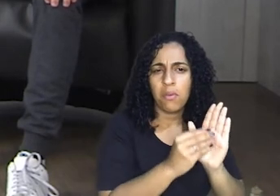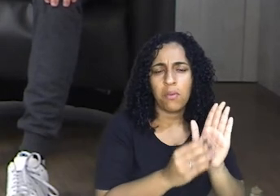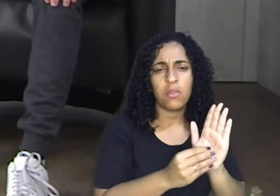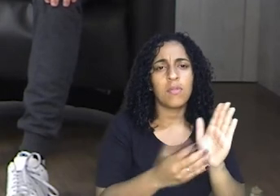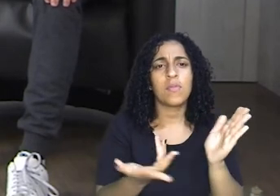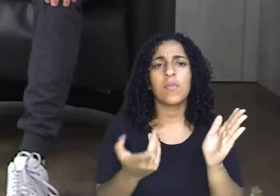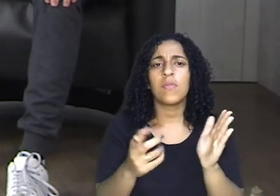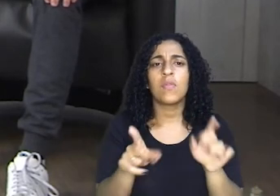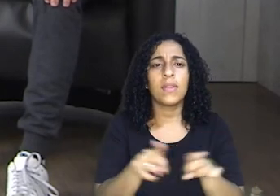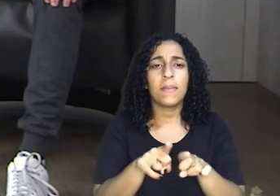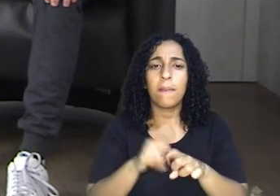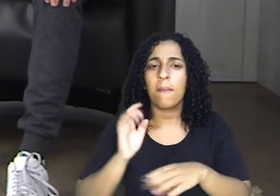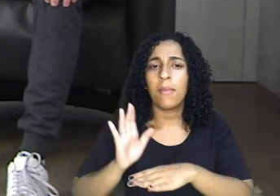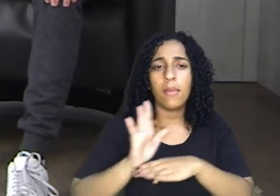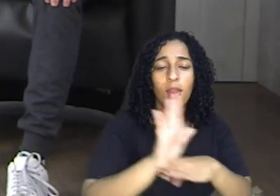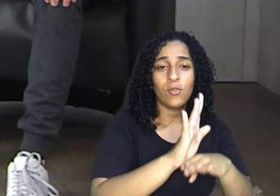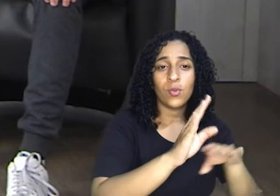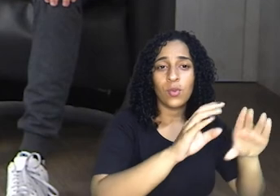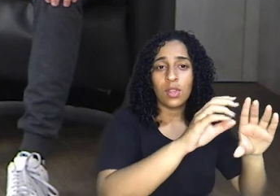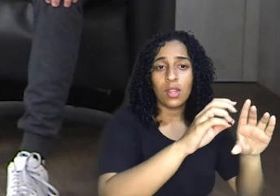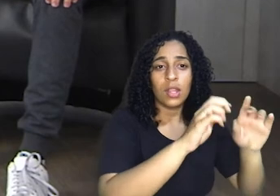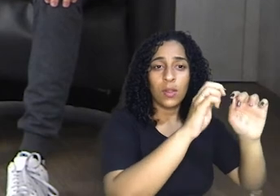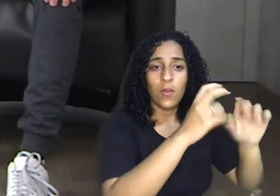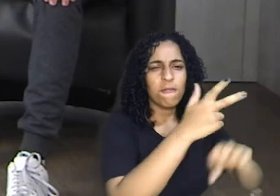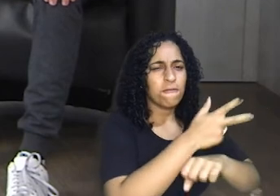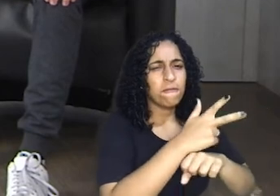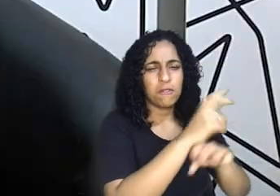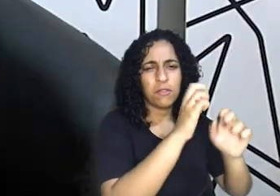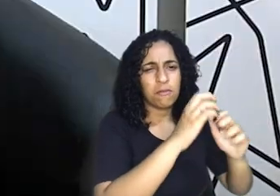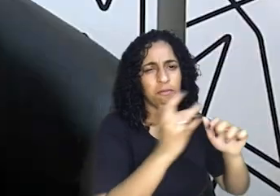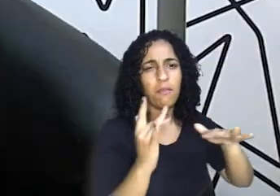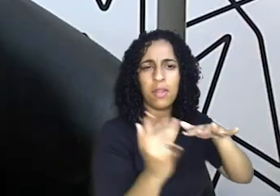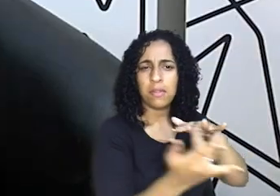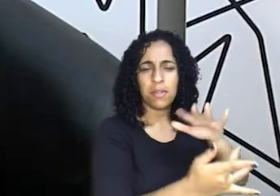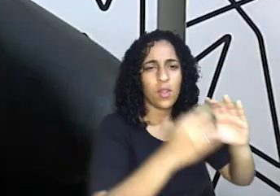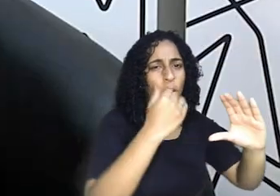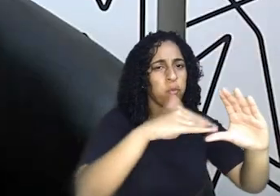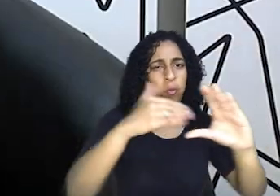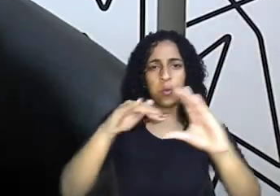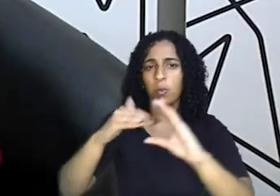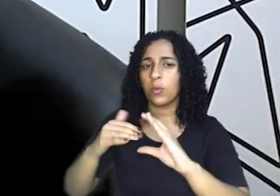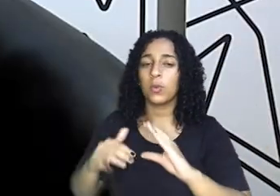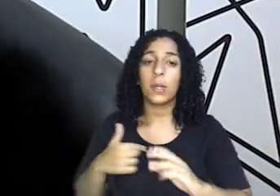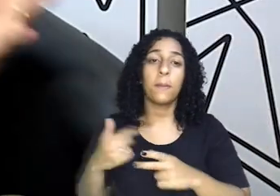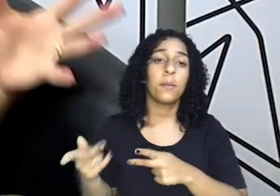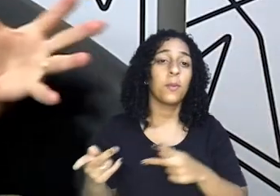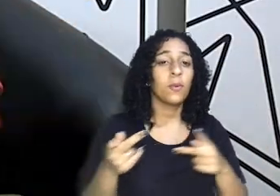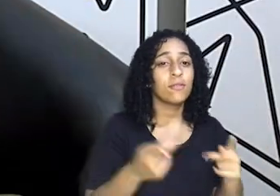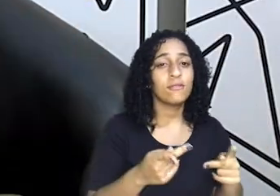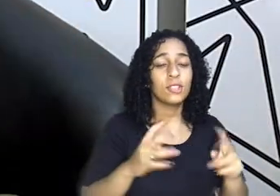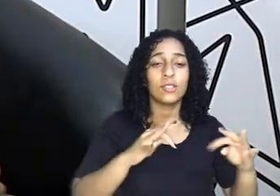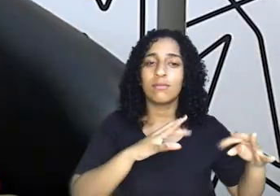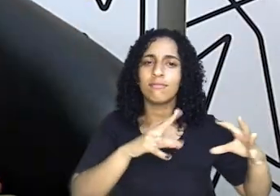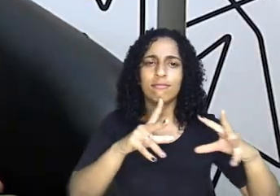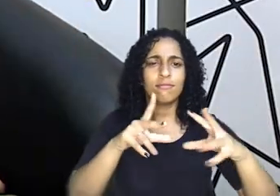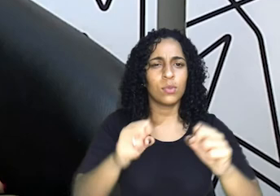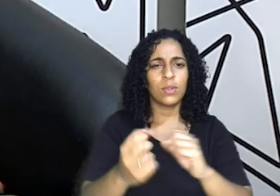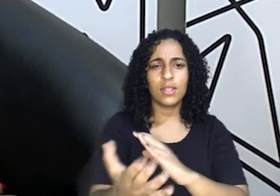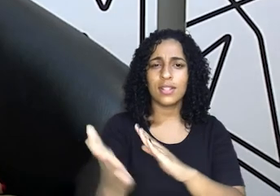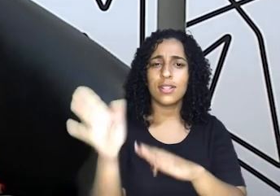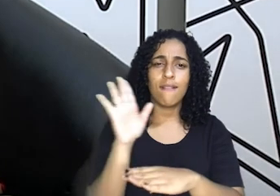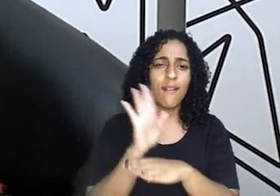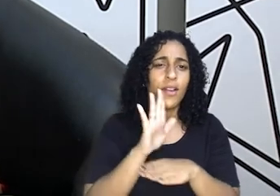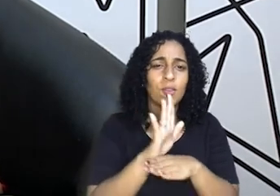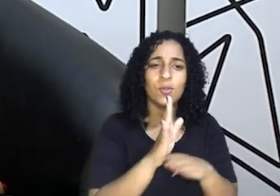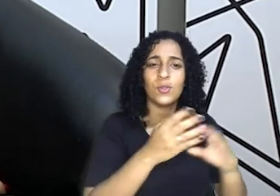conteúdo participem nos ajudando a divulgar a produção do portal nas redes então assim o meu convite final é para que todo mundo